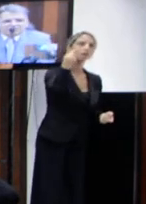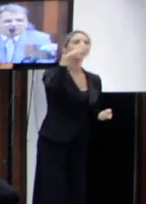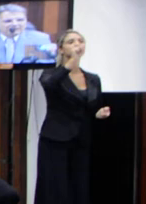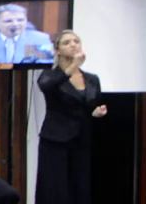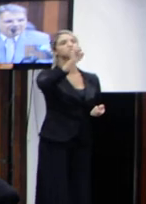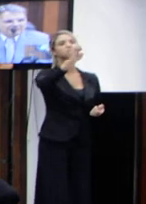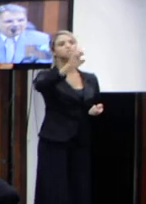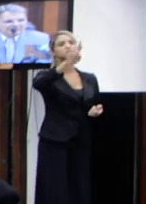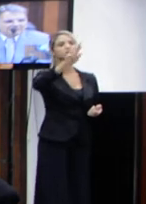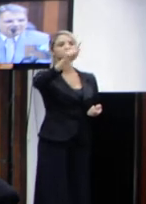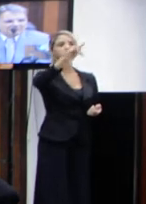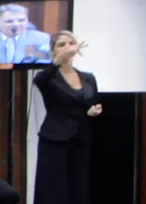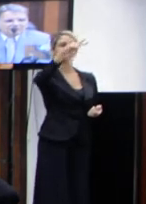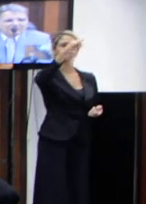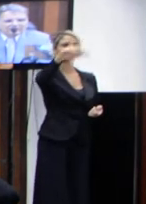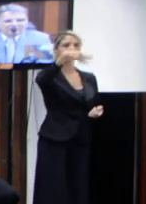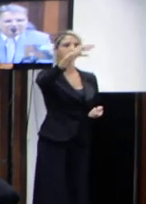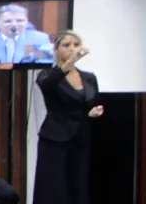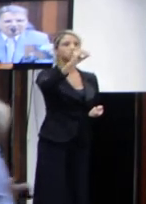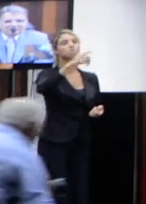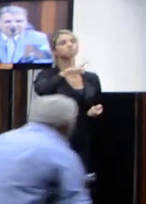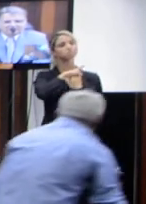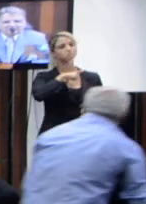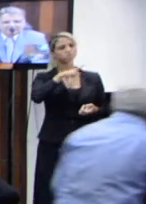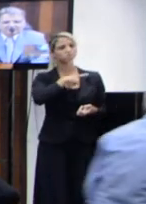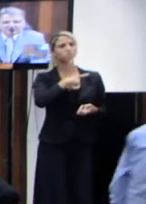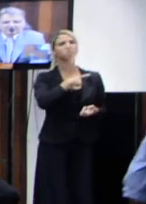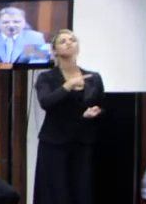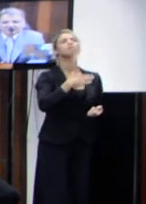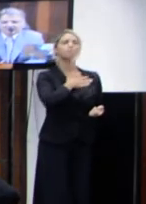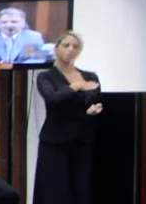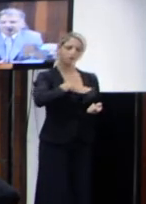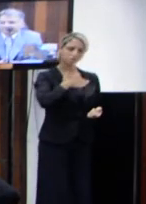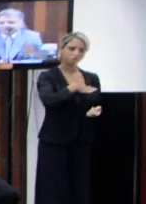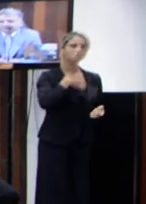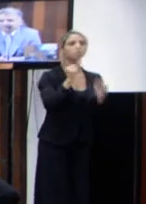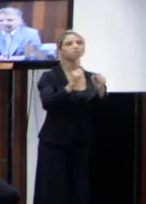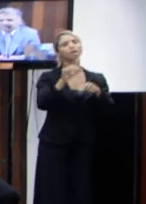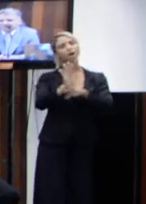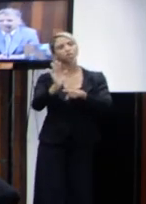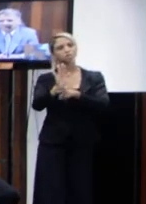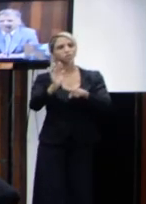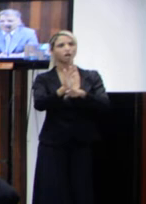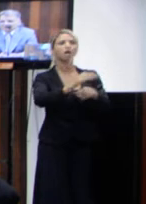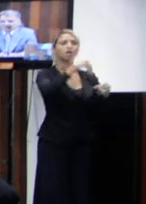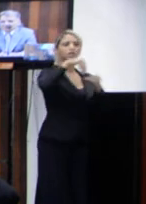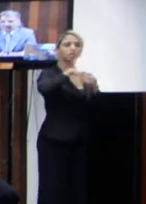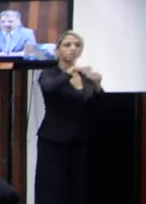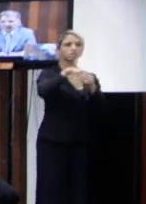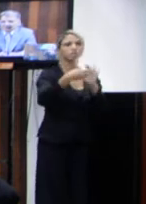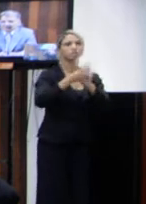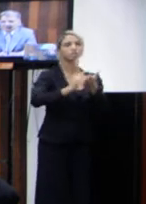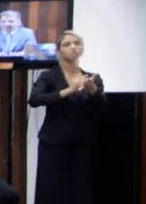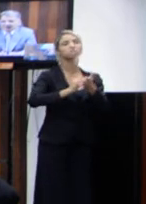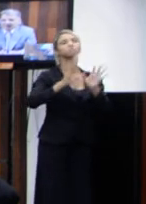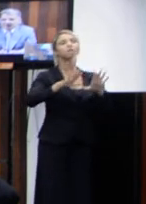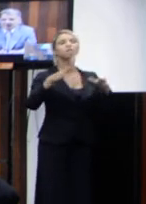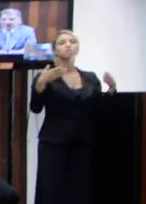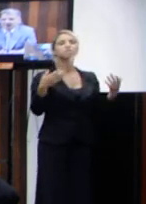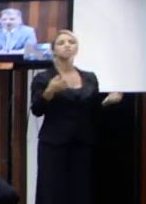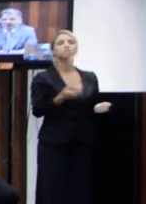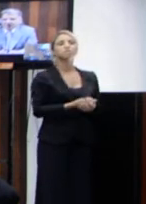Eu tive o prazer de ajudá-lo nessa campanha. E,